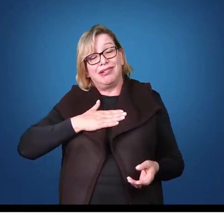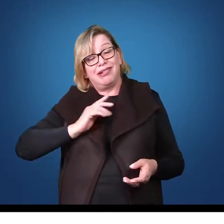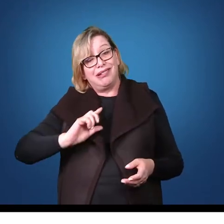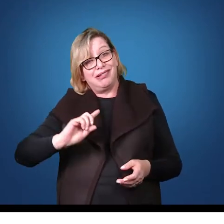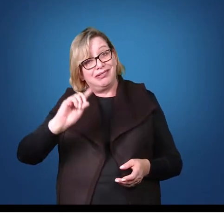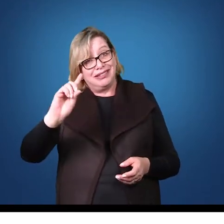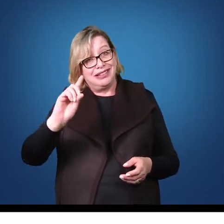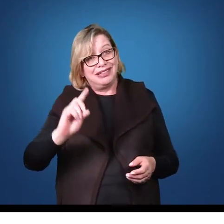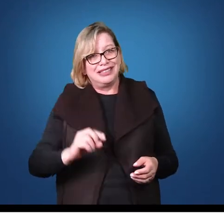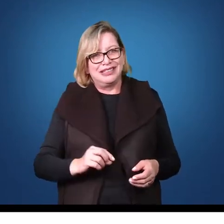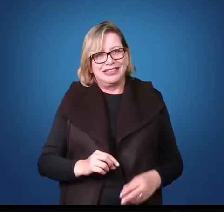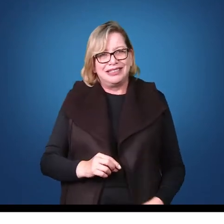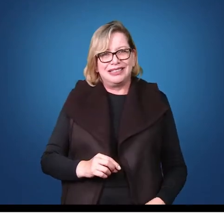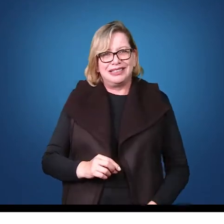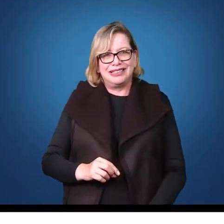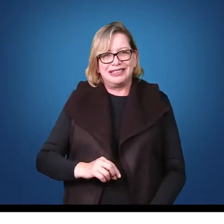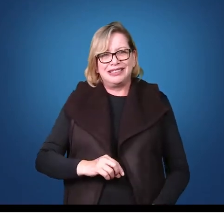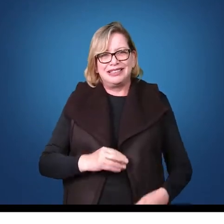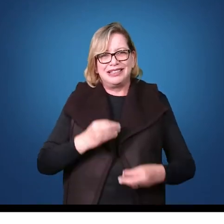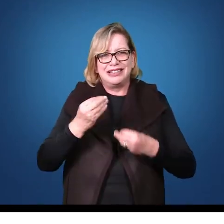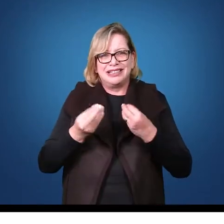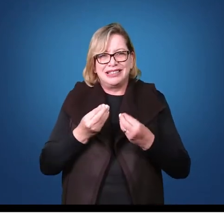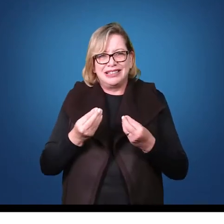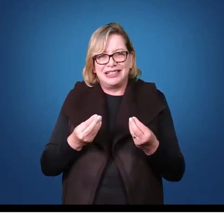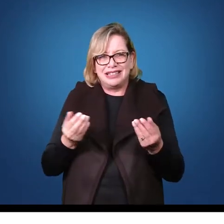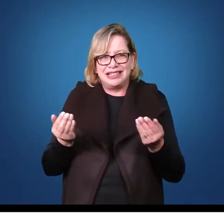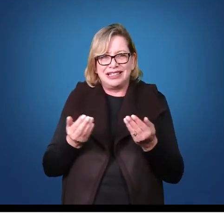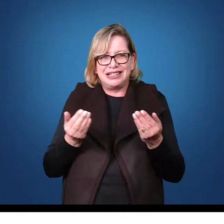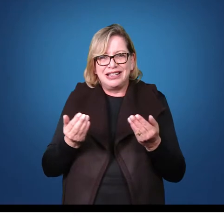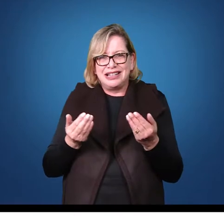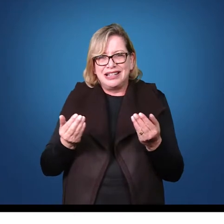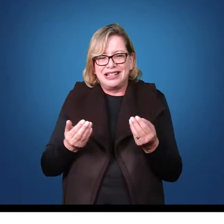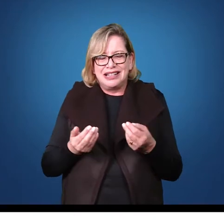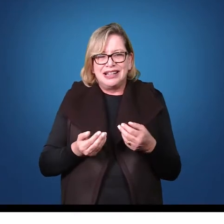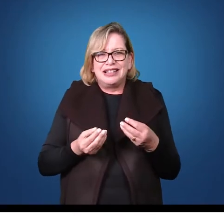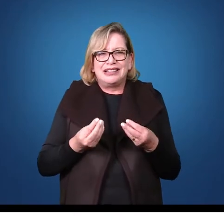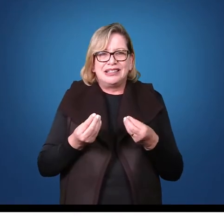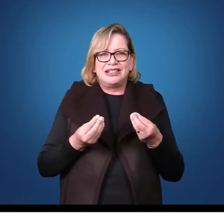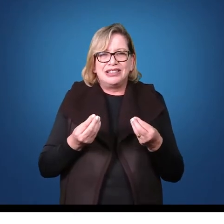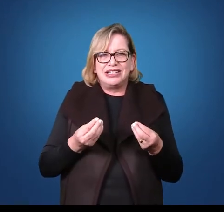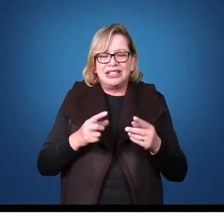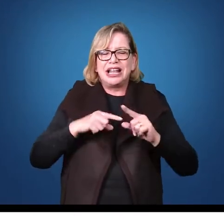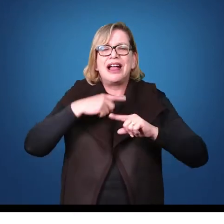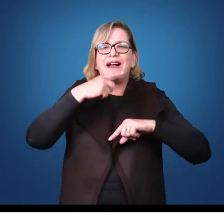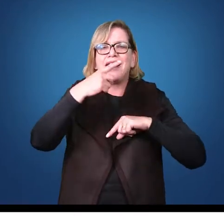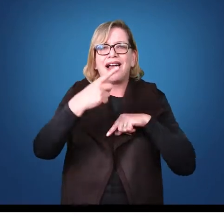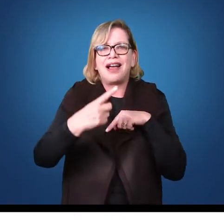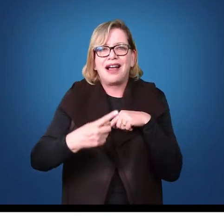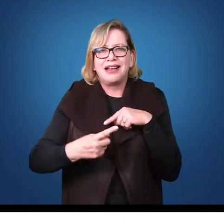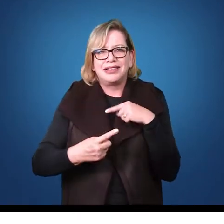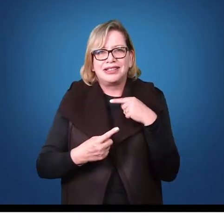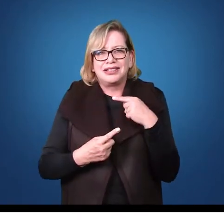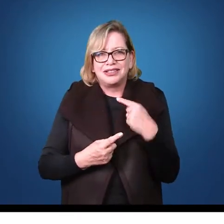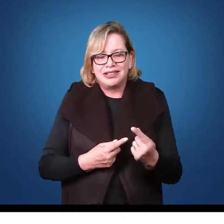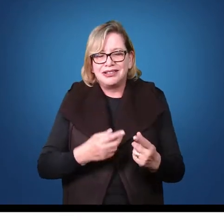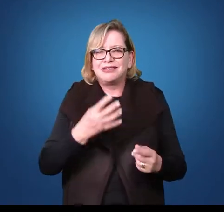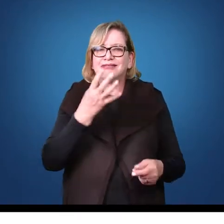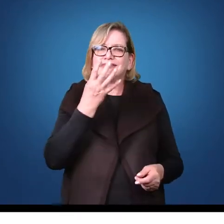Ai, ai, ai! Solta! E eu vai chegando o rabanho. E daí?